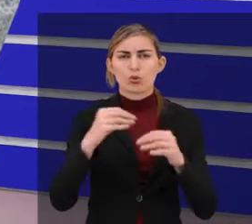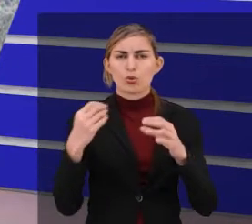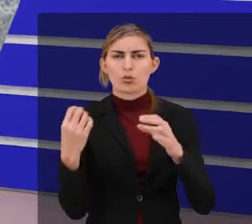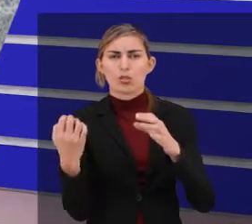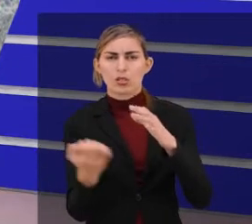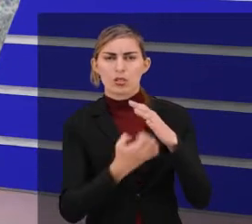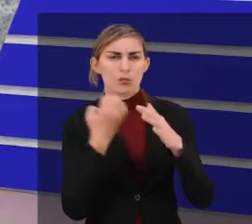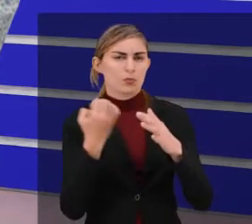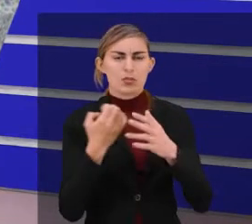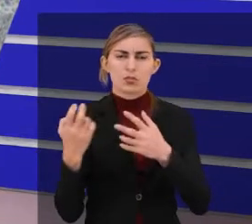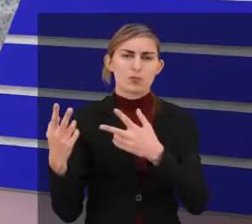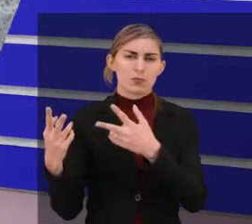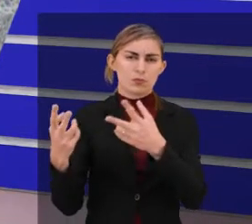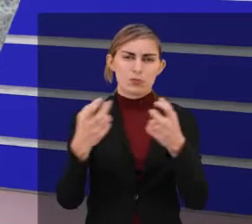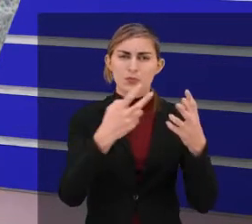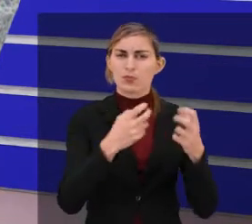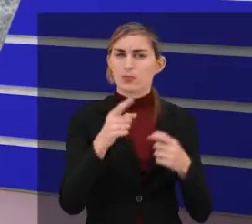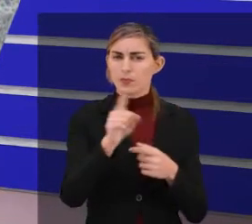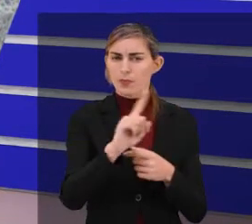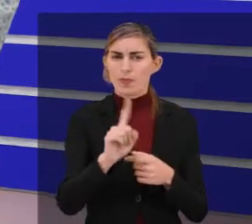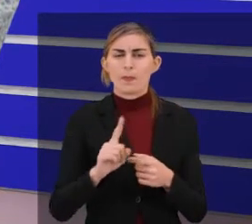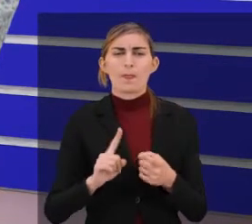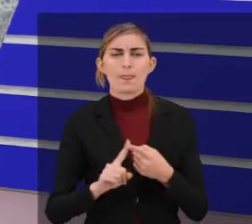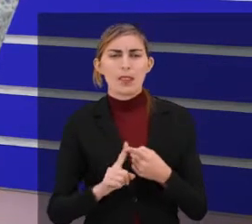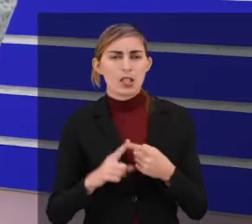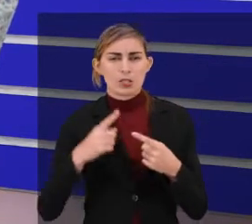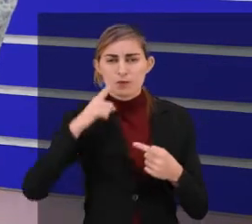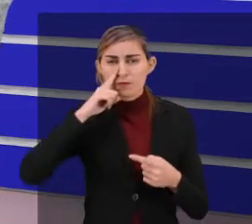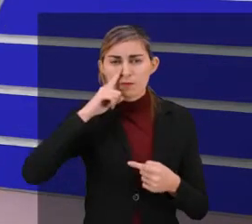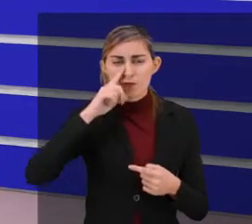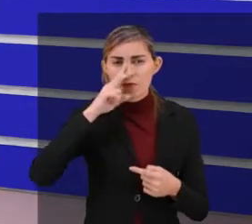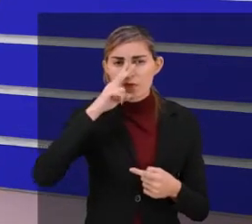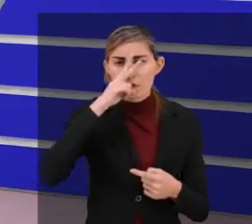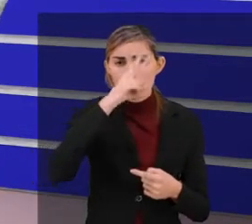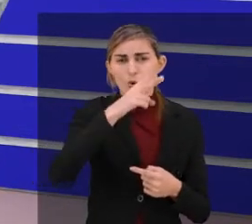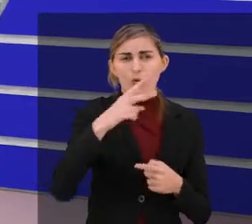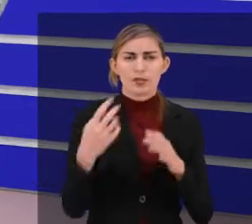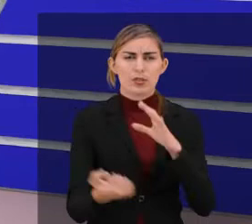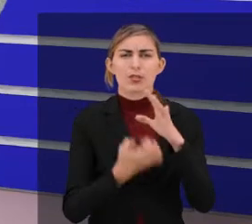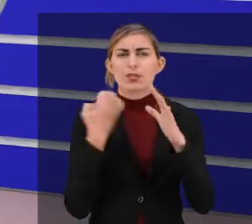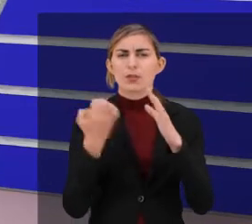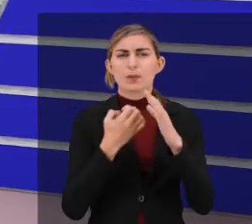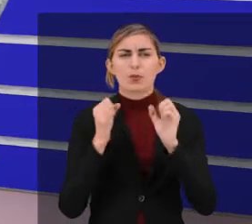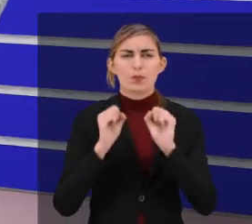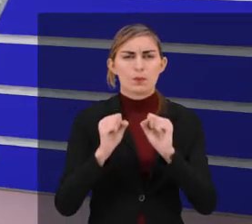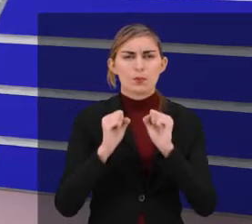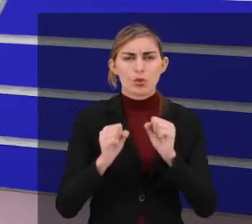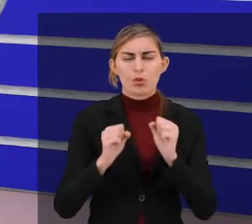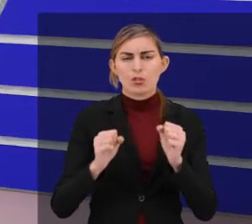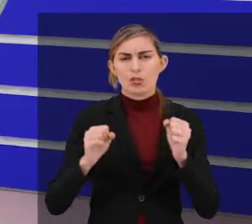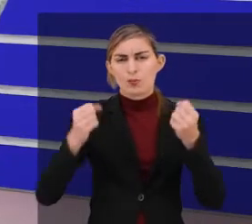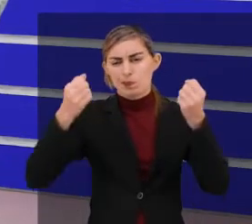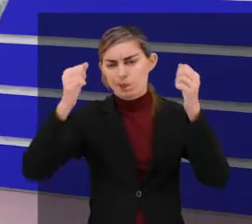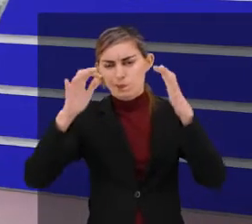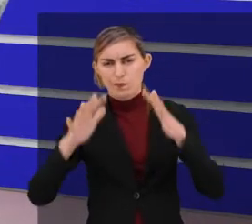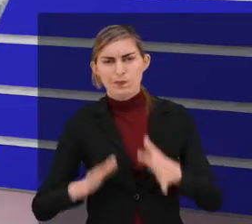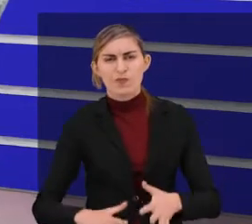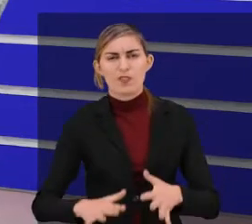não observava isso. O caso era tão grave que a empresa poderia abrir